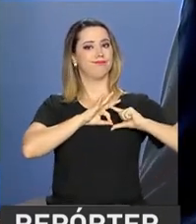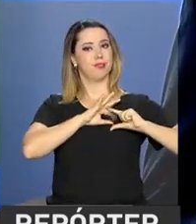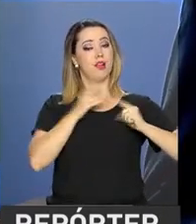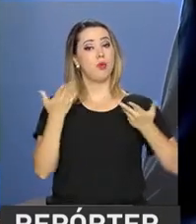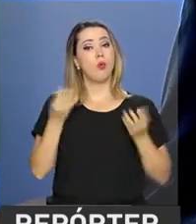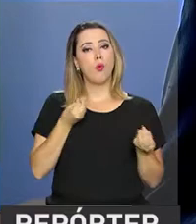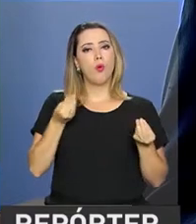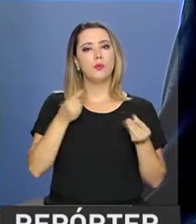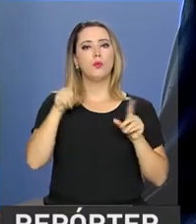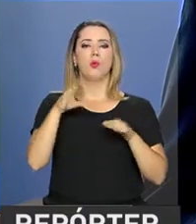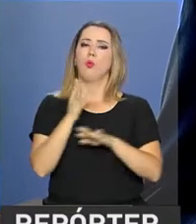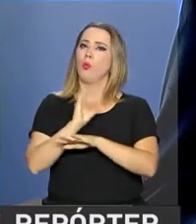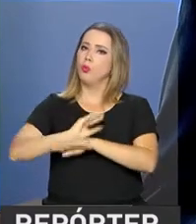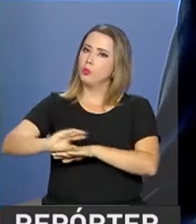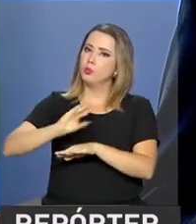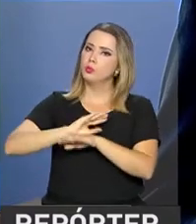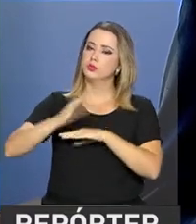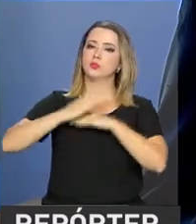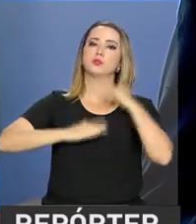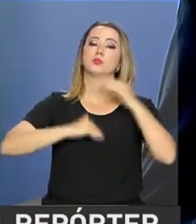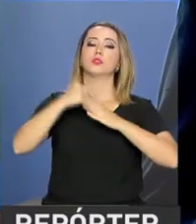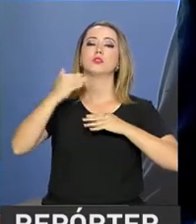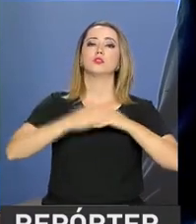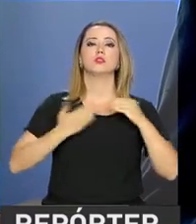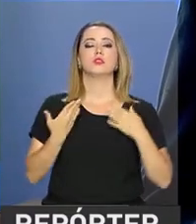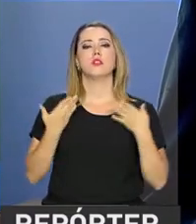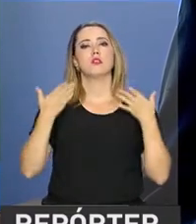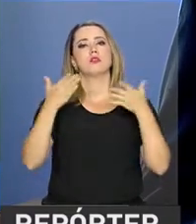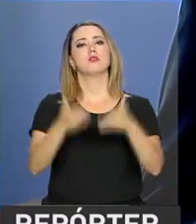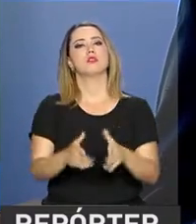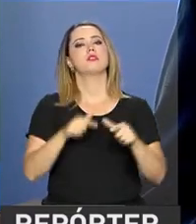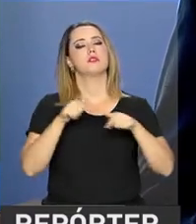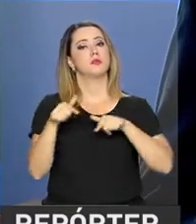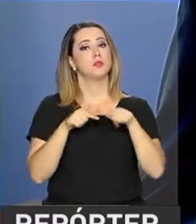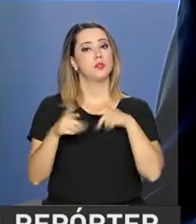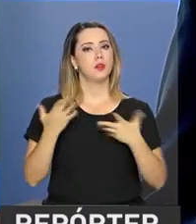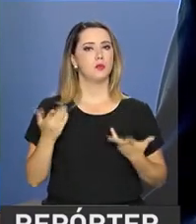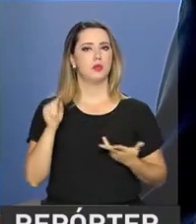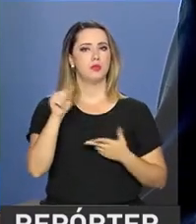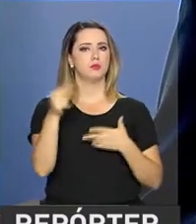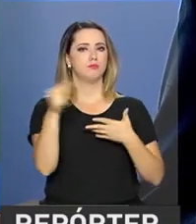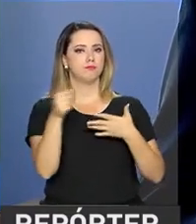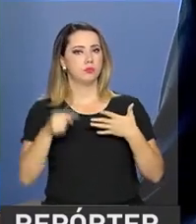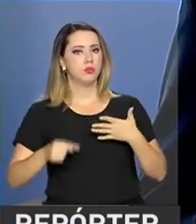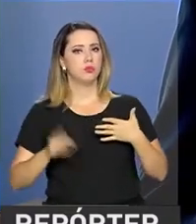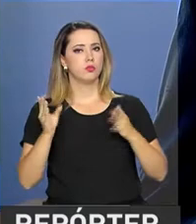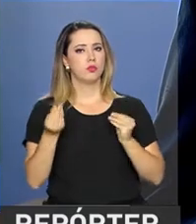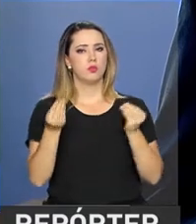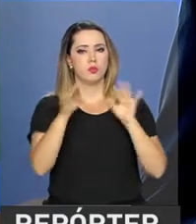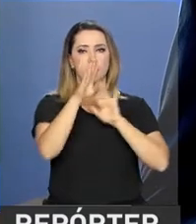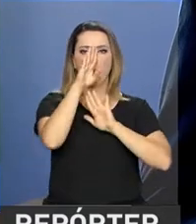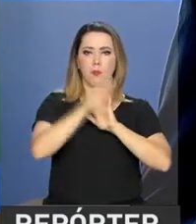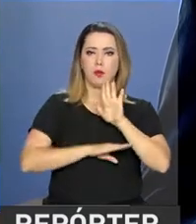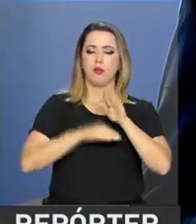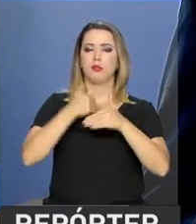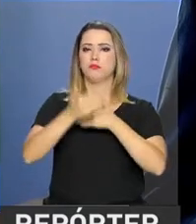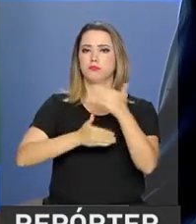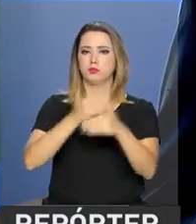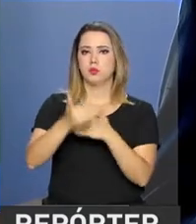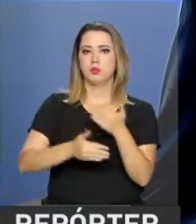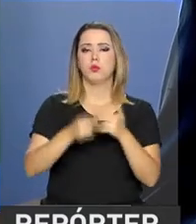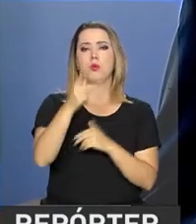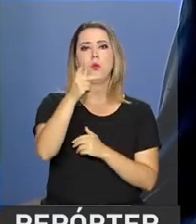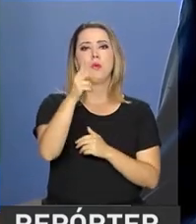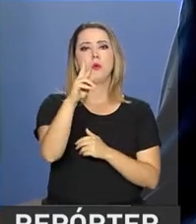é por meio de cursos profissionalizantes e do acesso ao emprego essas medidas fazem parte do plano progredir lançado